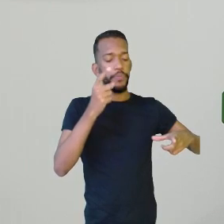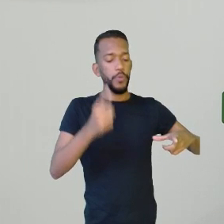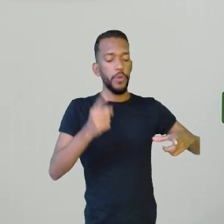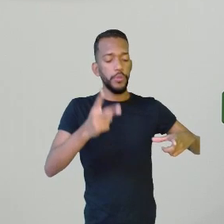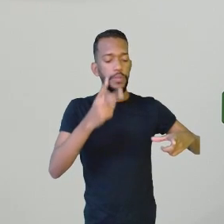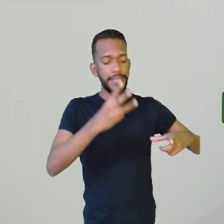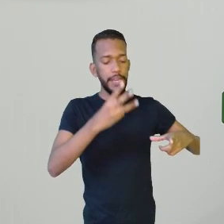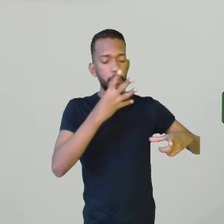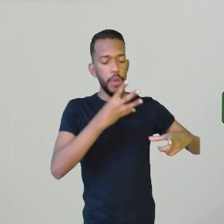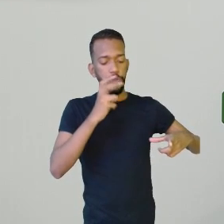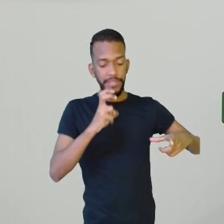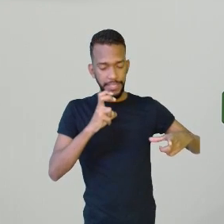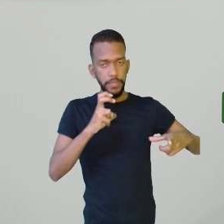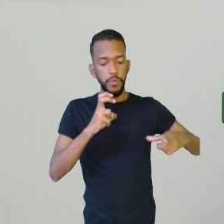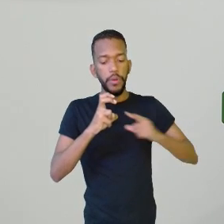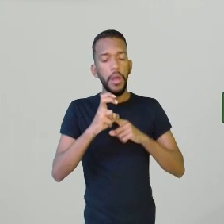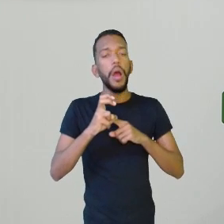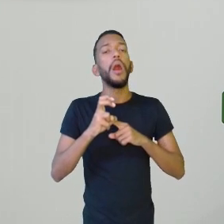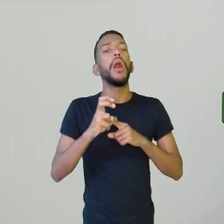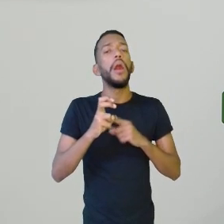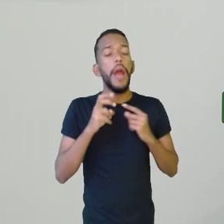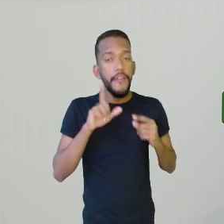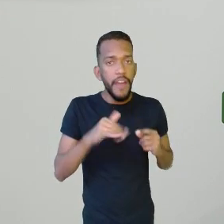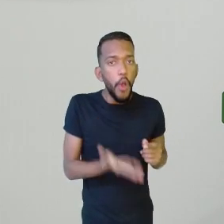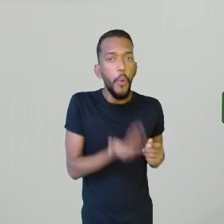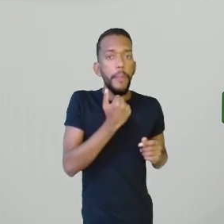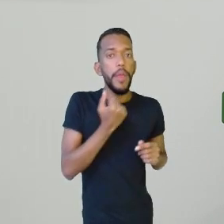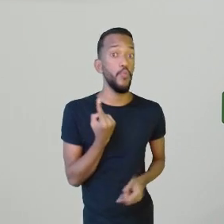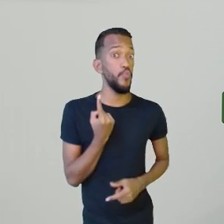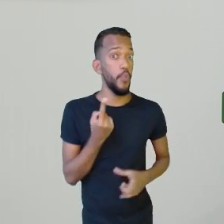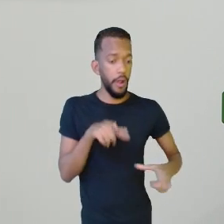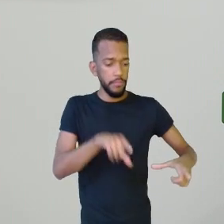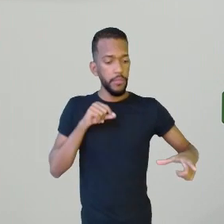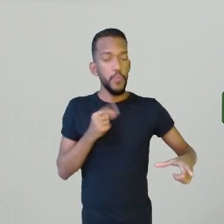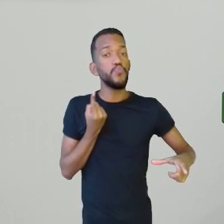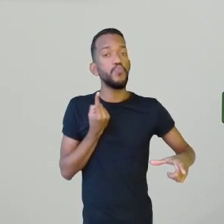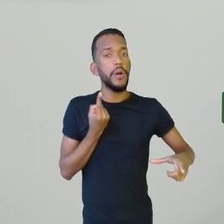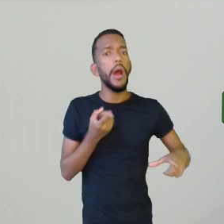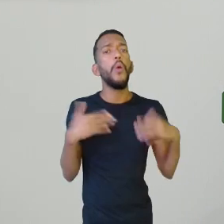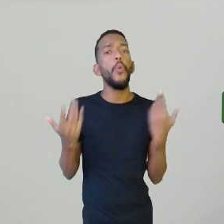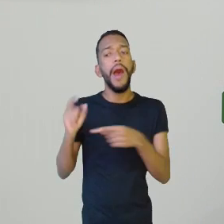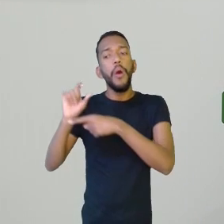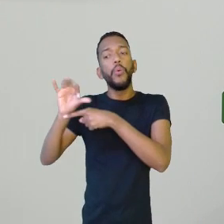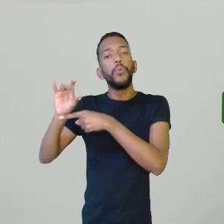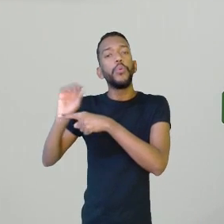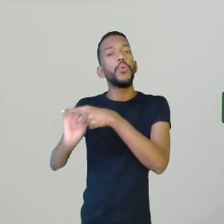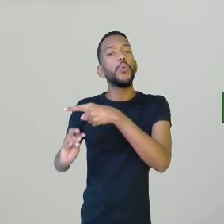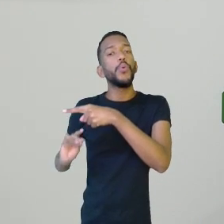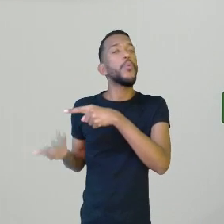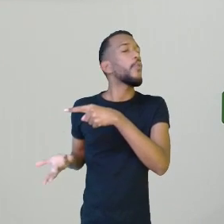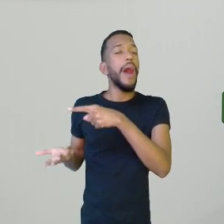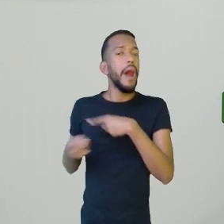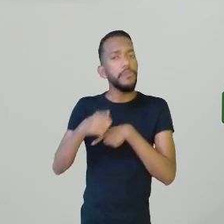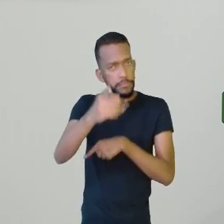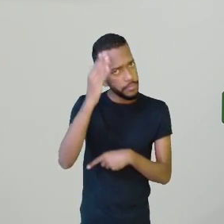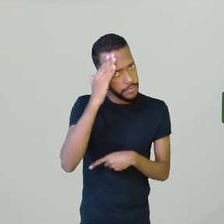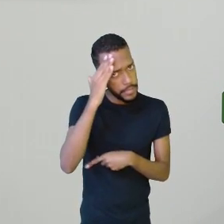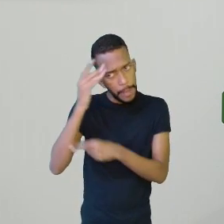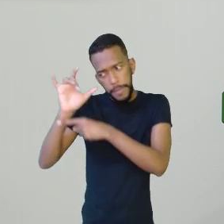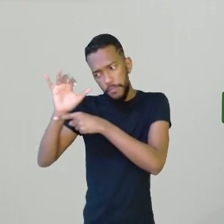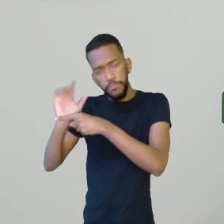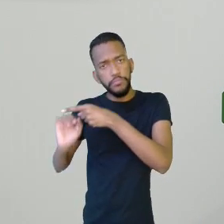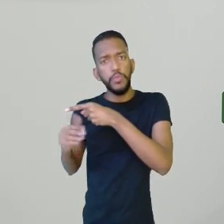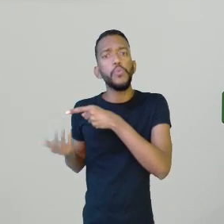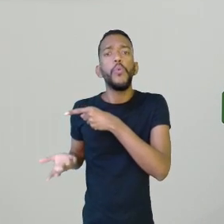vai comer uma. E aí? Qual é a fração que eu vou representar esta